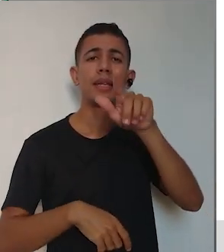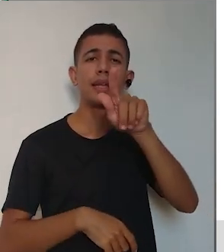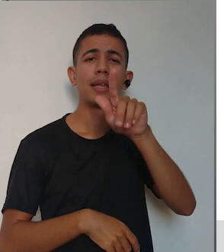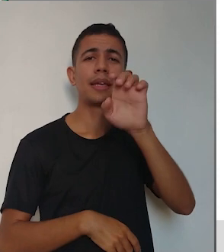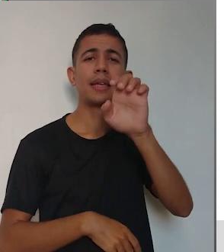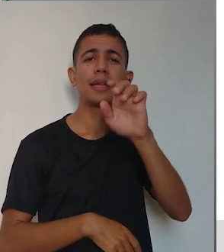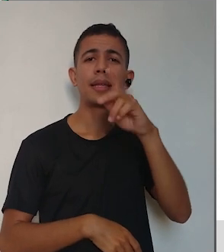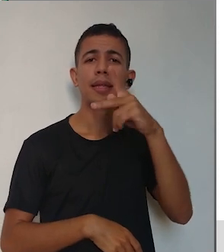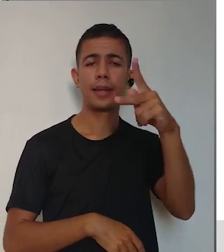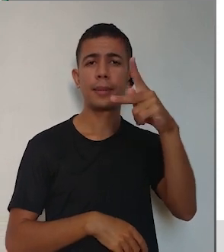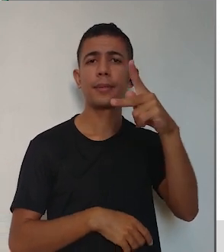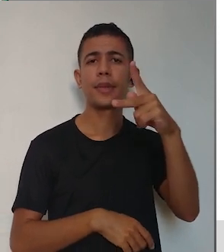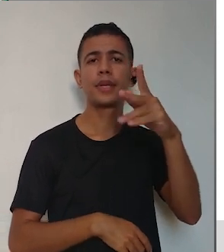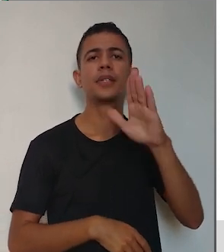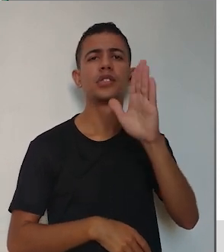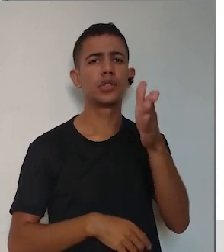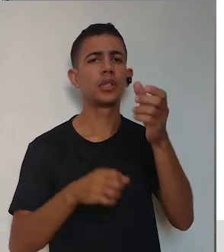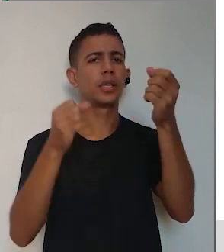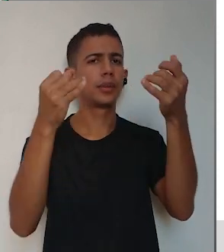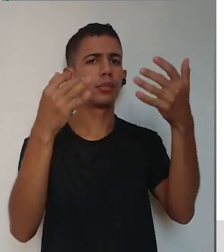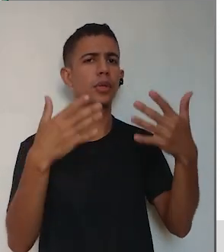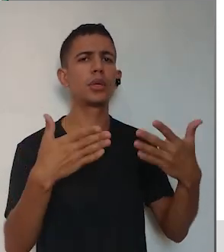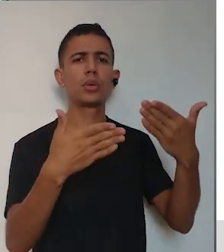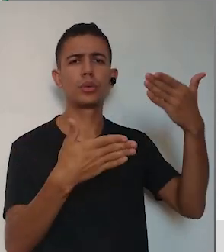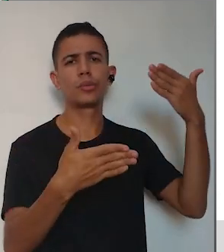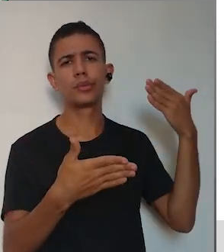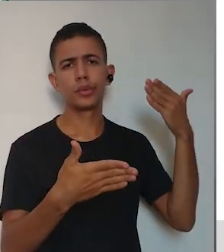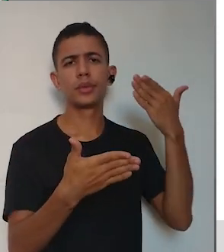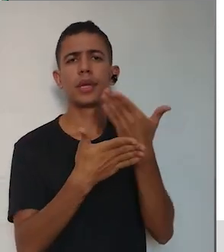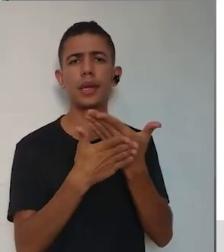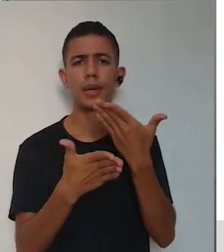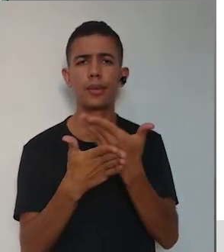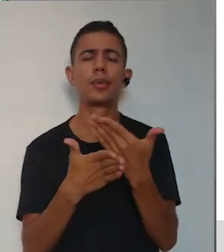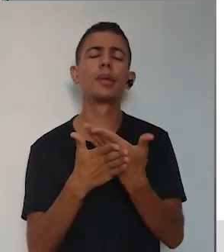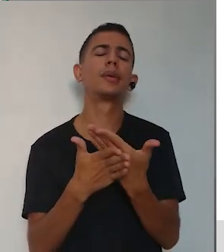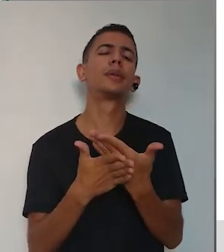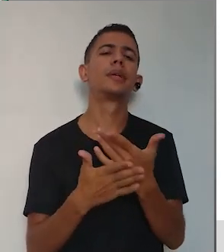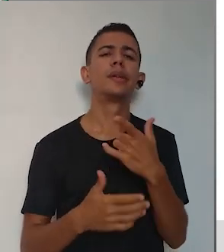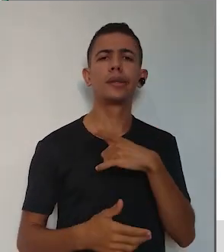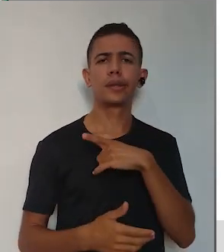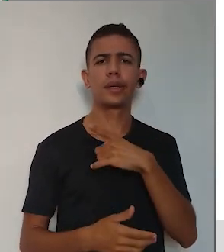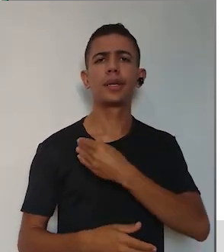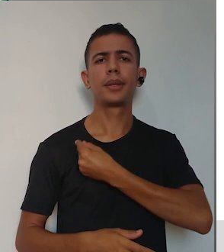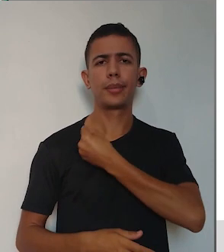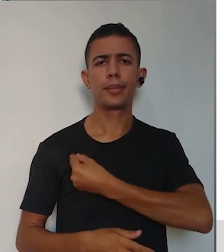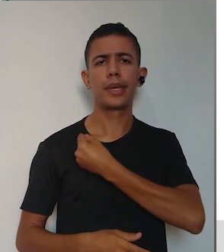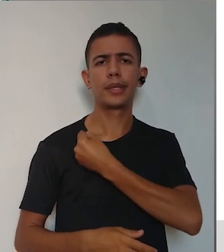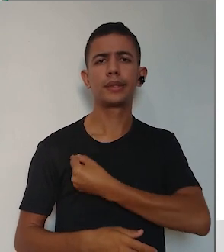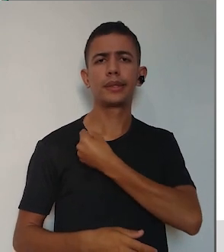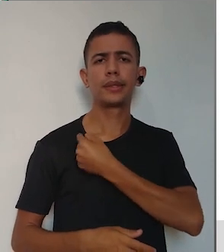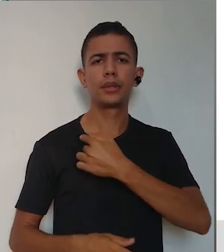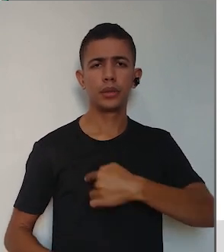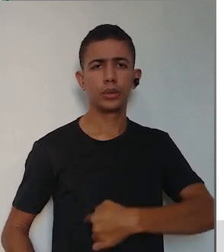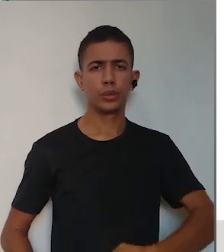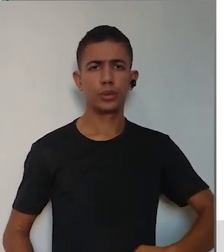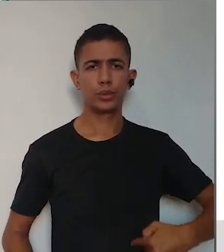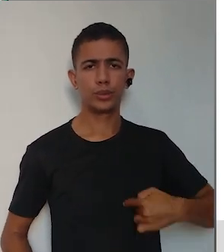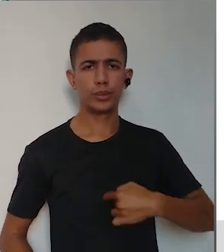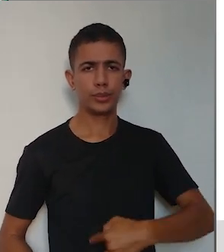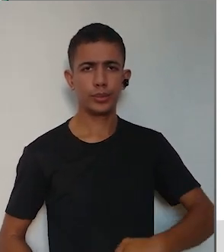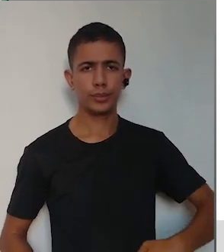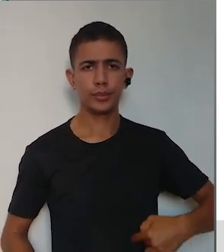propagado, então, via as junções gap, como já discorremos anteriormente, e que